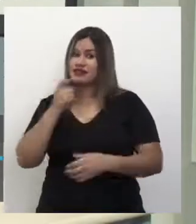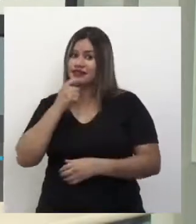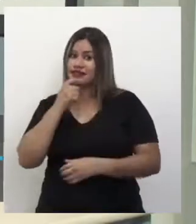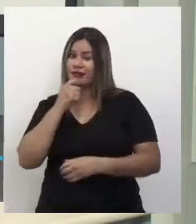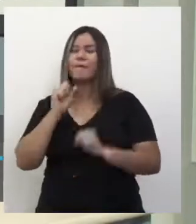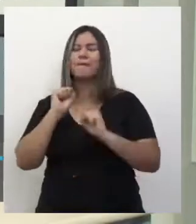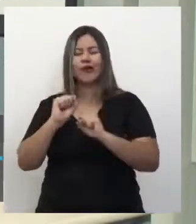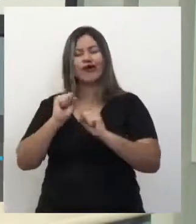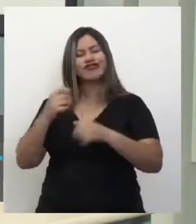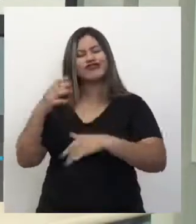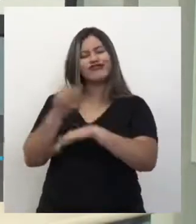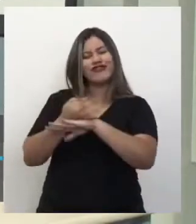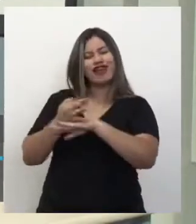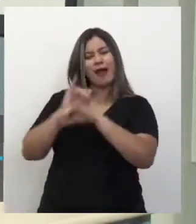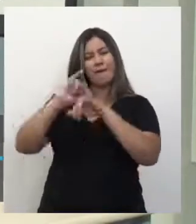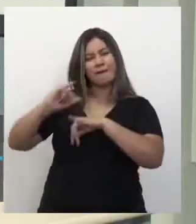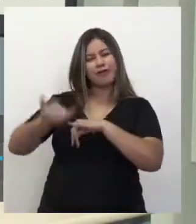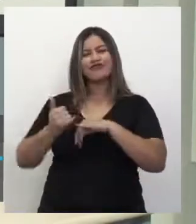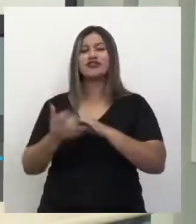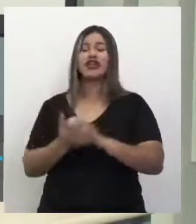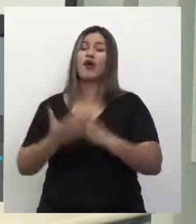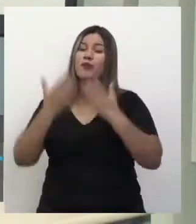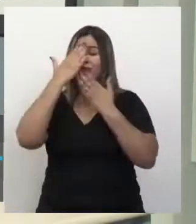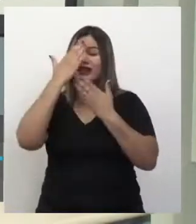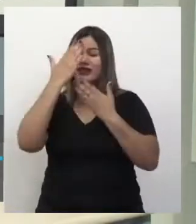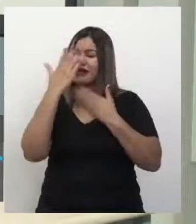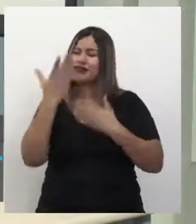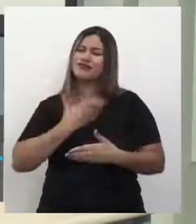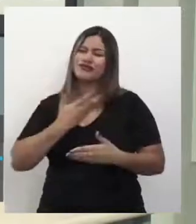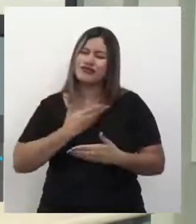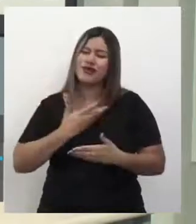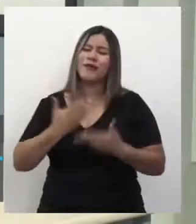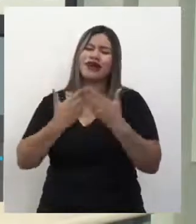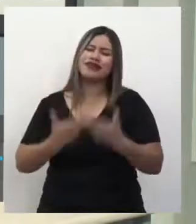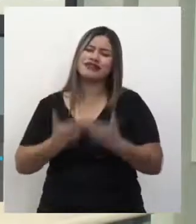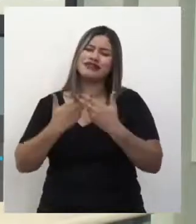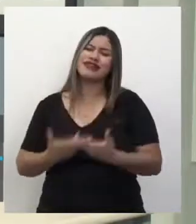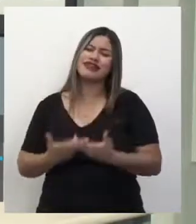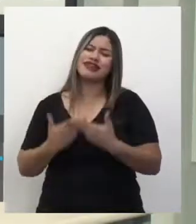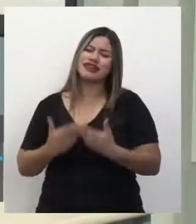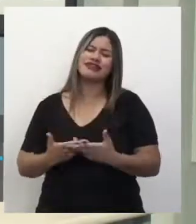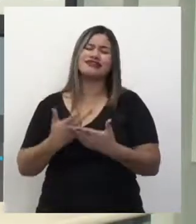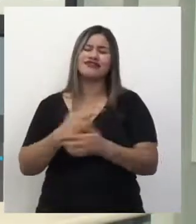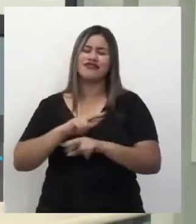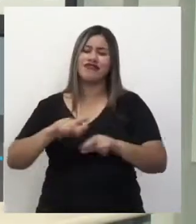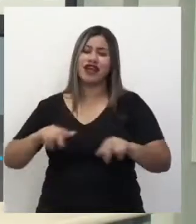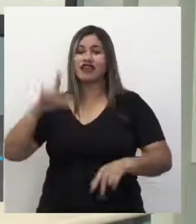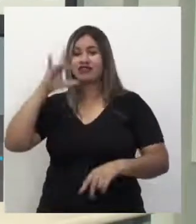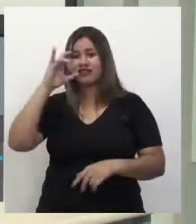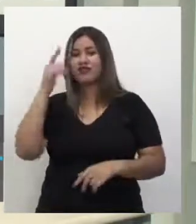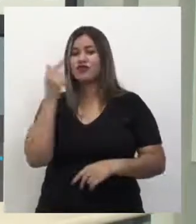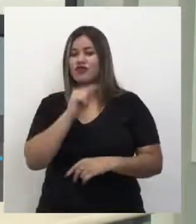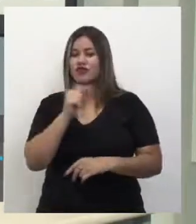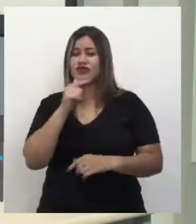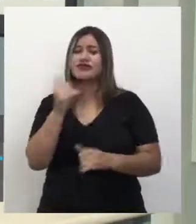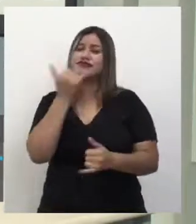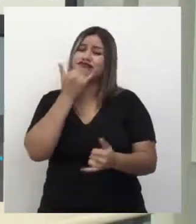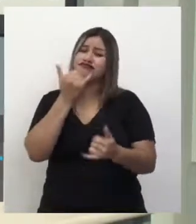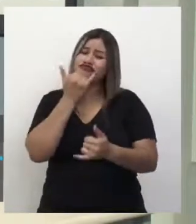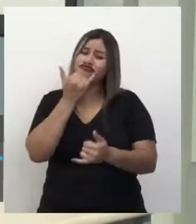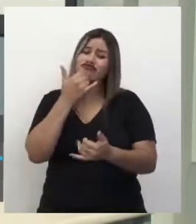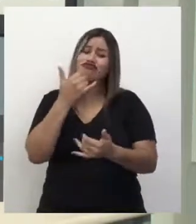pela paciência, pela amizade. Eu fiz bons amigos nesse tempo lá no Instagram. Obrigada pela paciência. Desculpa qualquer